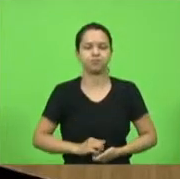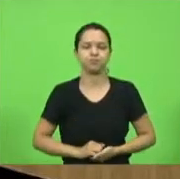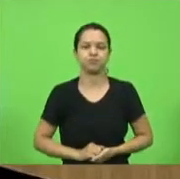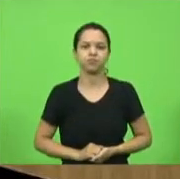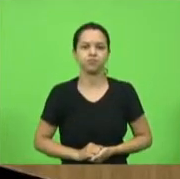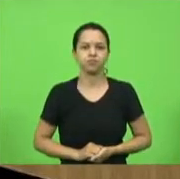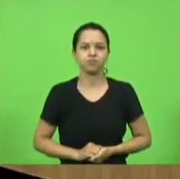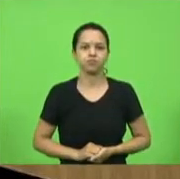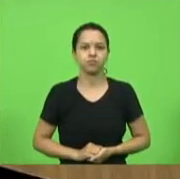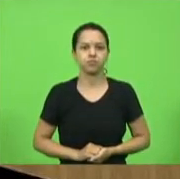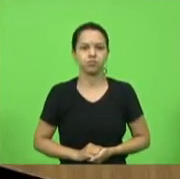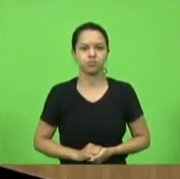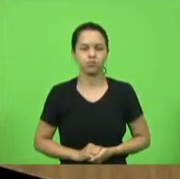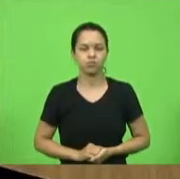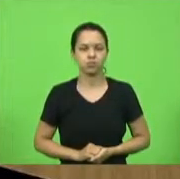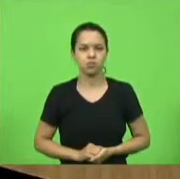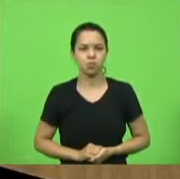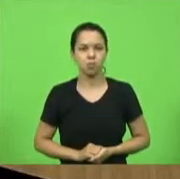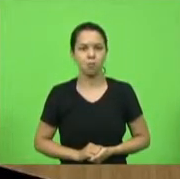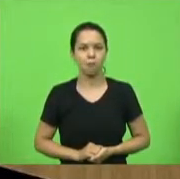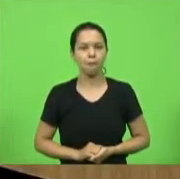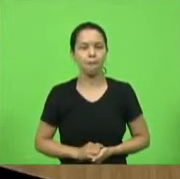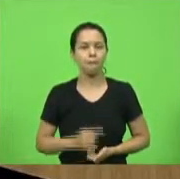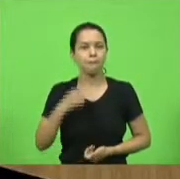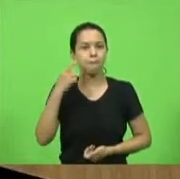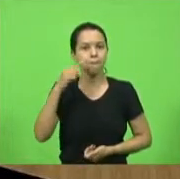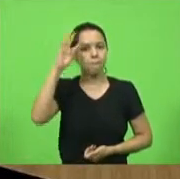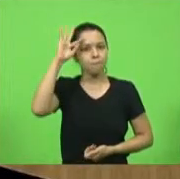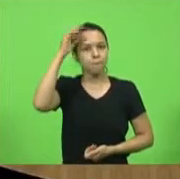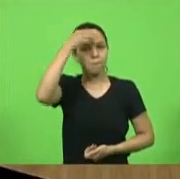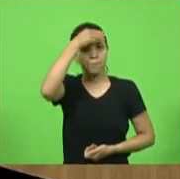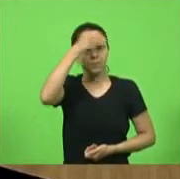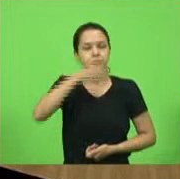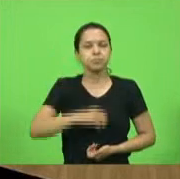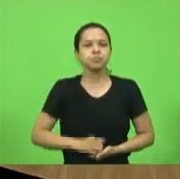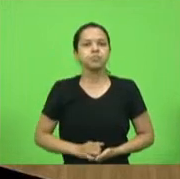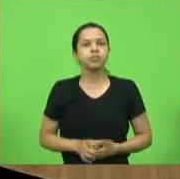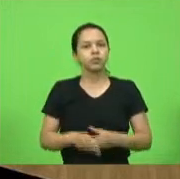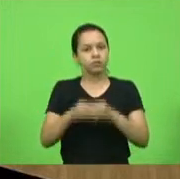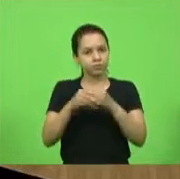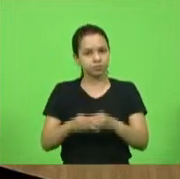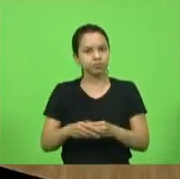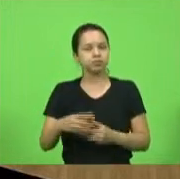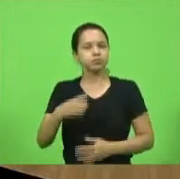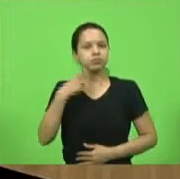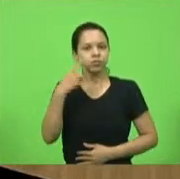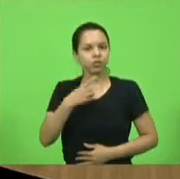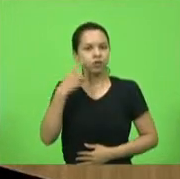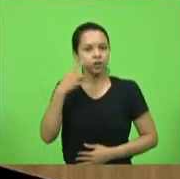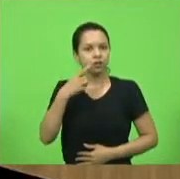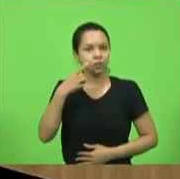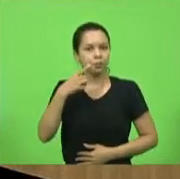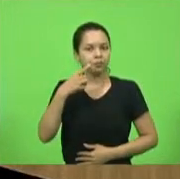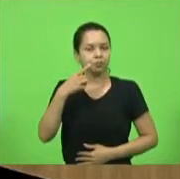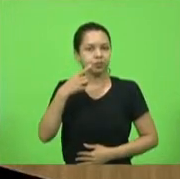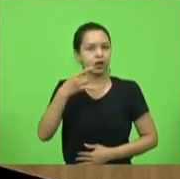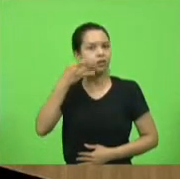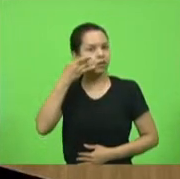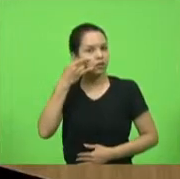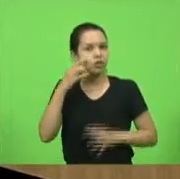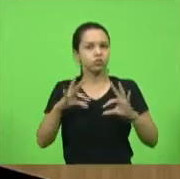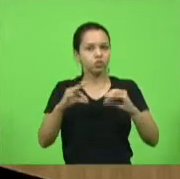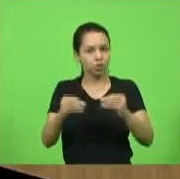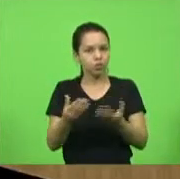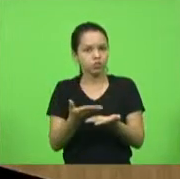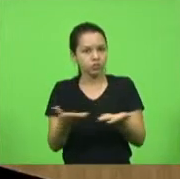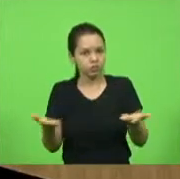A palavra, deputado Fabiano da Luz. Quero cumprimentar a Vossa Excelência, deputado Mauro de Nadal, todos os deputados a quem